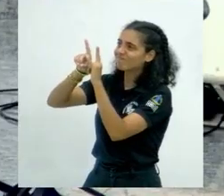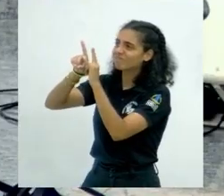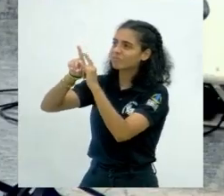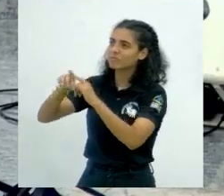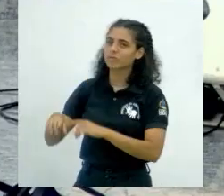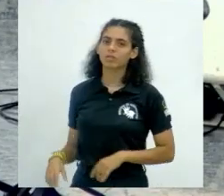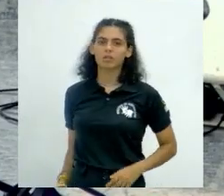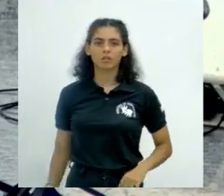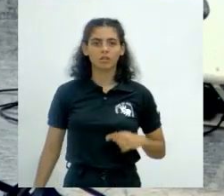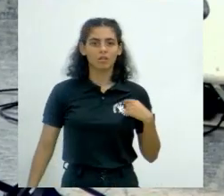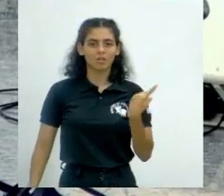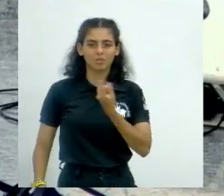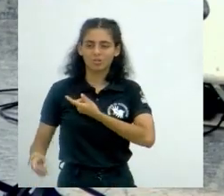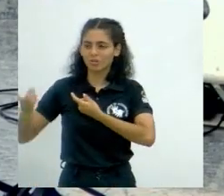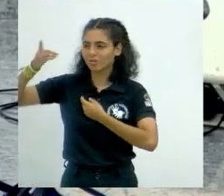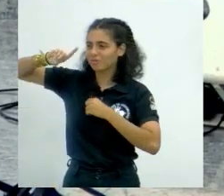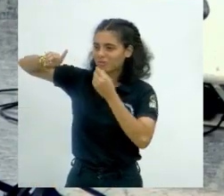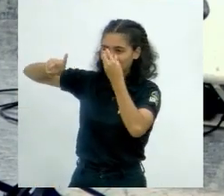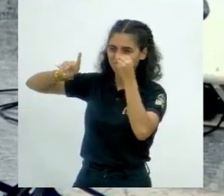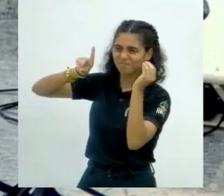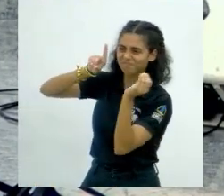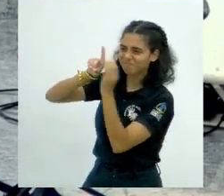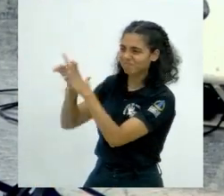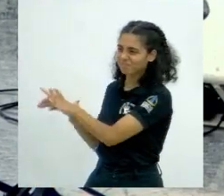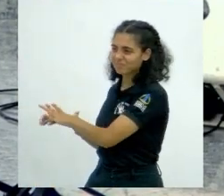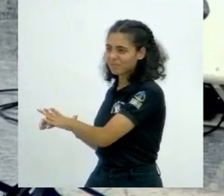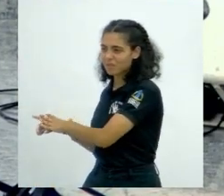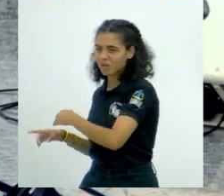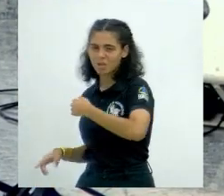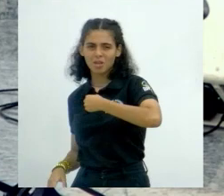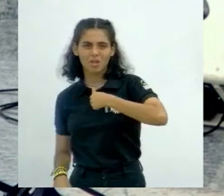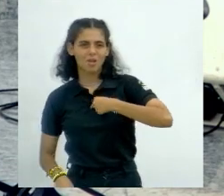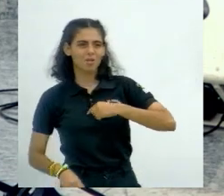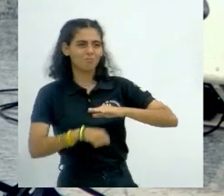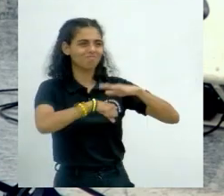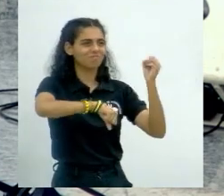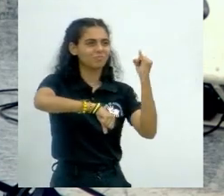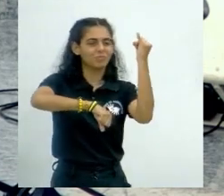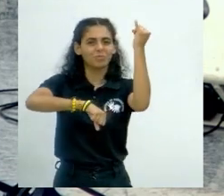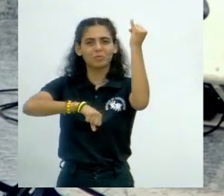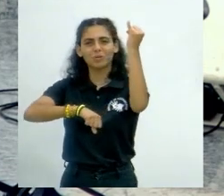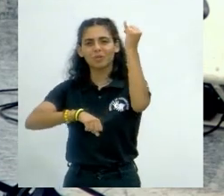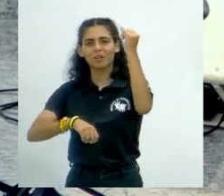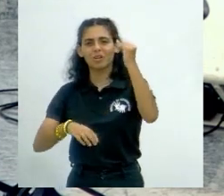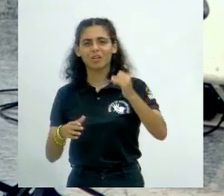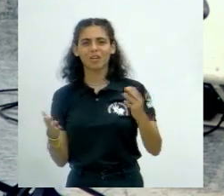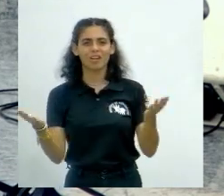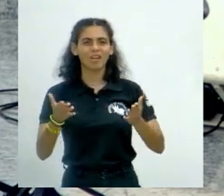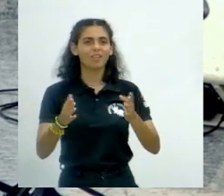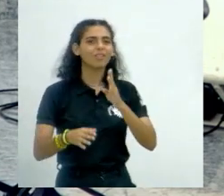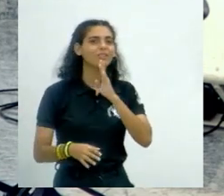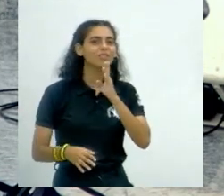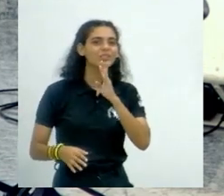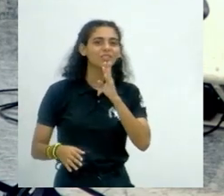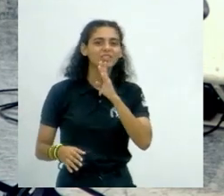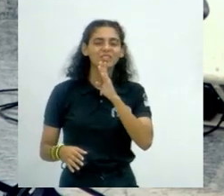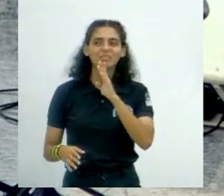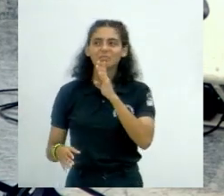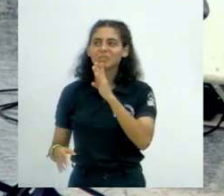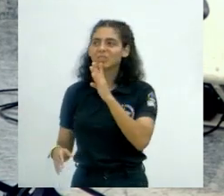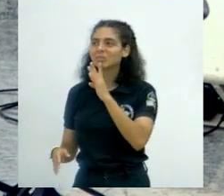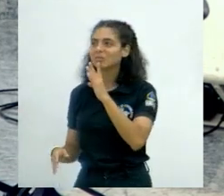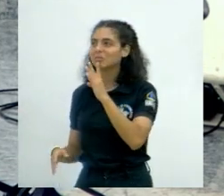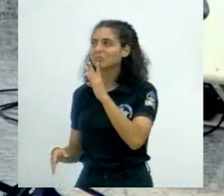Deus, passa a ser eu. E essa sabedoria, ela passa a ser aos meus próprios olhos e não a